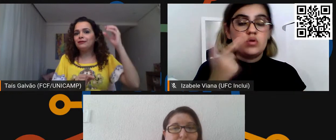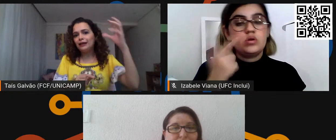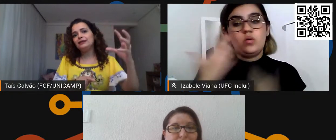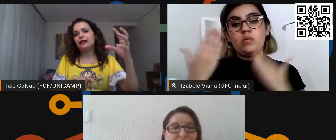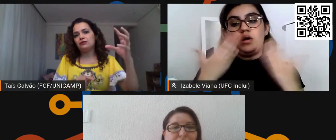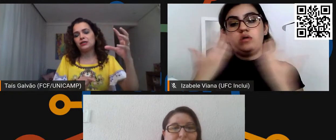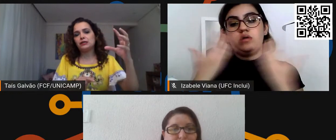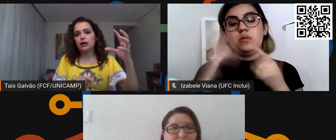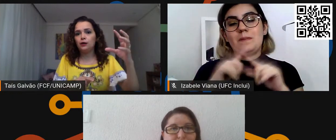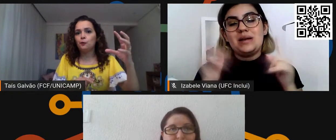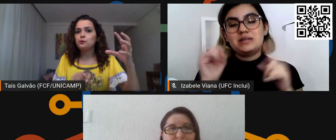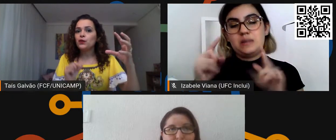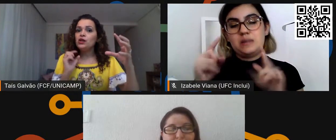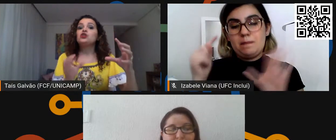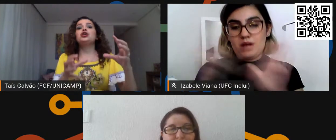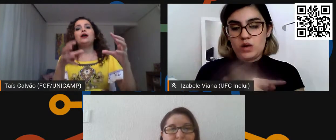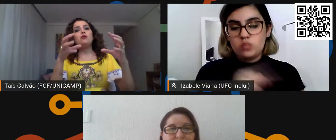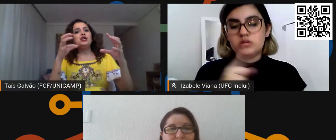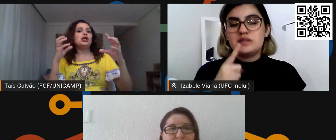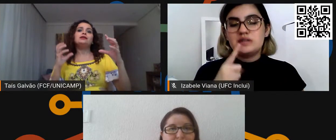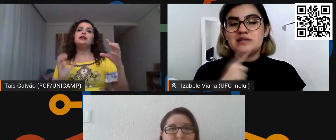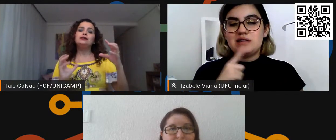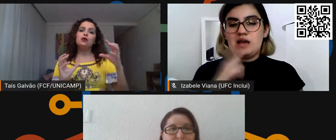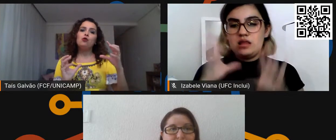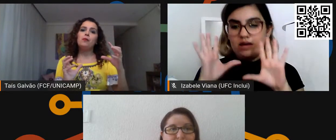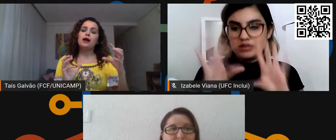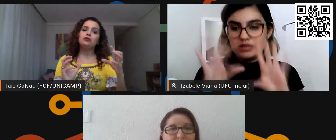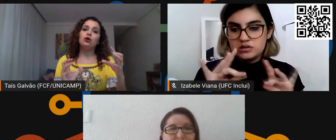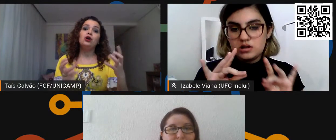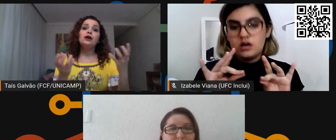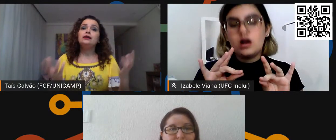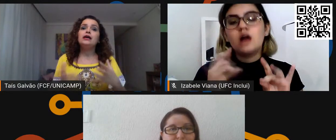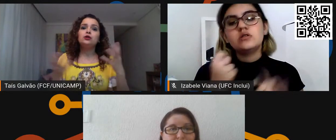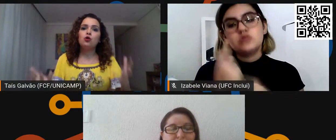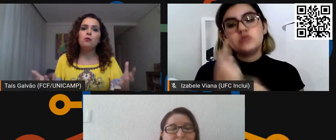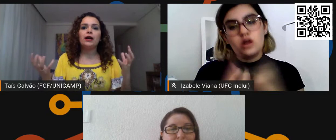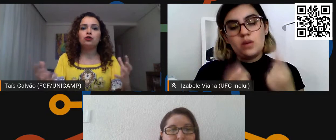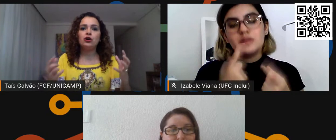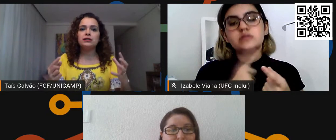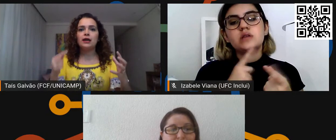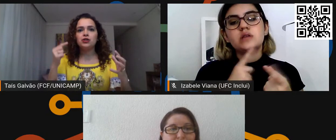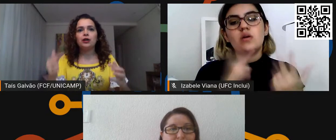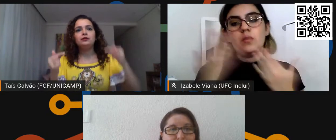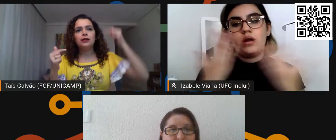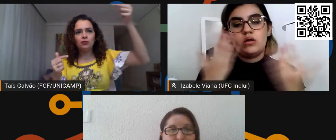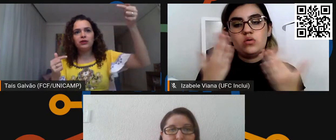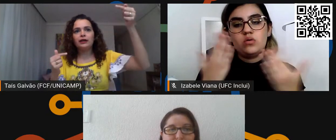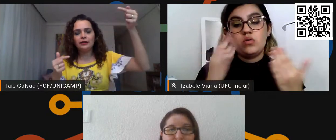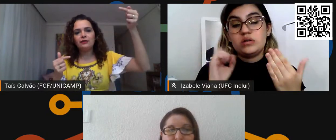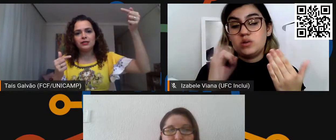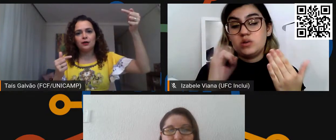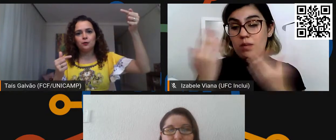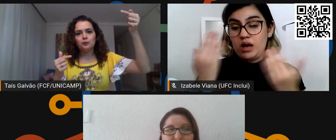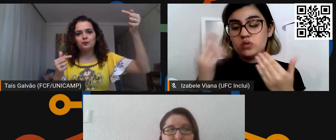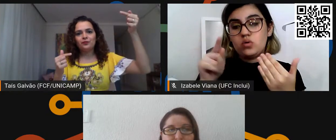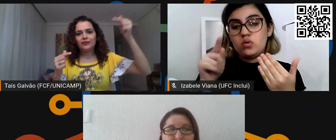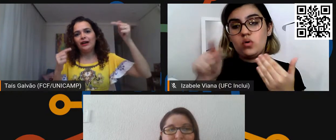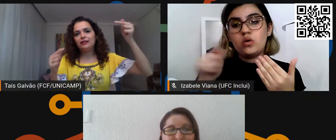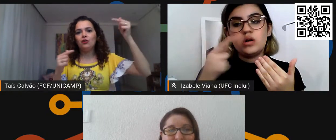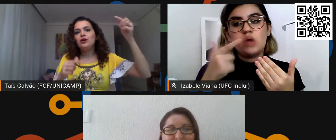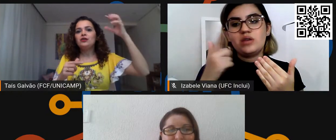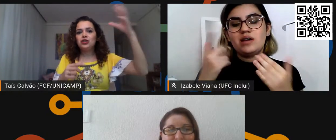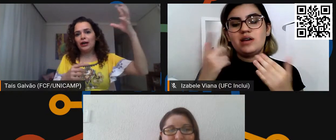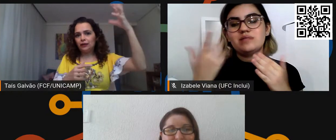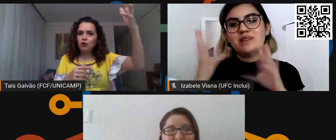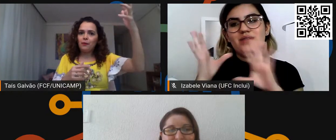sua pergunta tem intervenção, geralmente ela tem que ter um comparador, nem que o comparador seja não ter a intervenção.